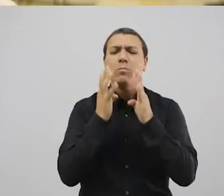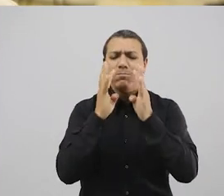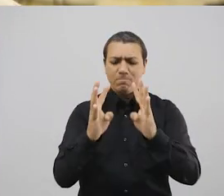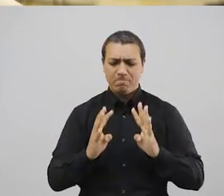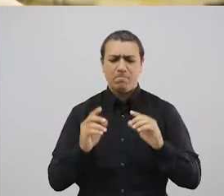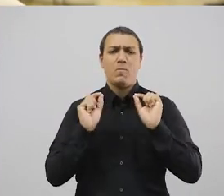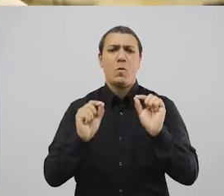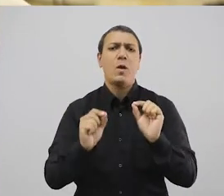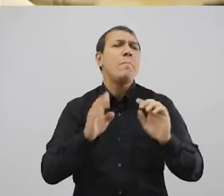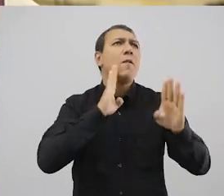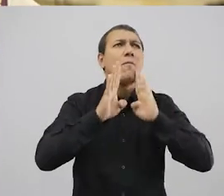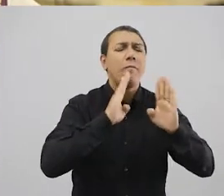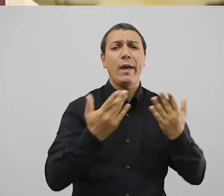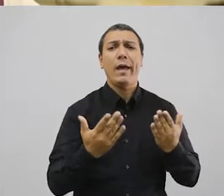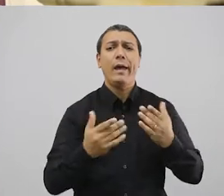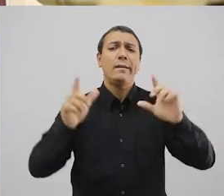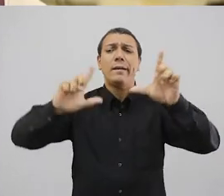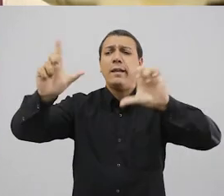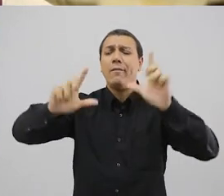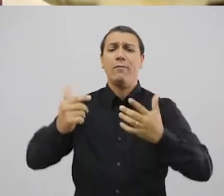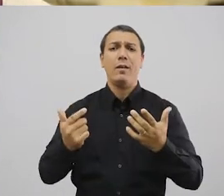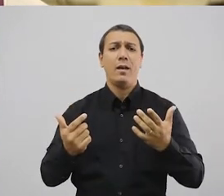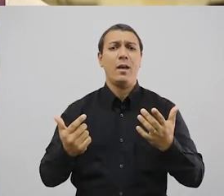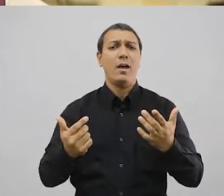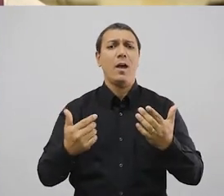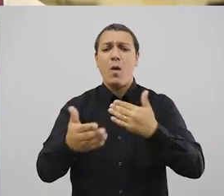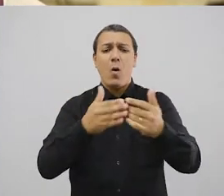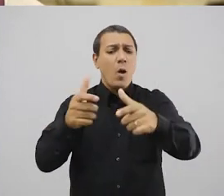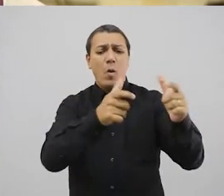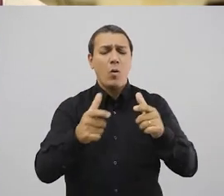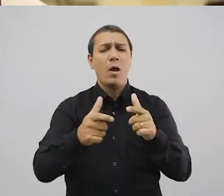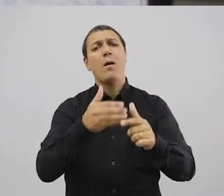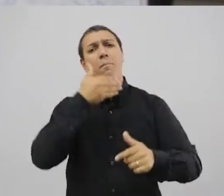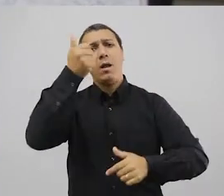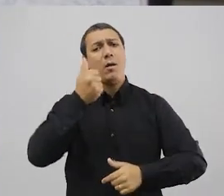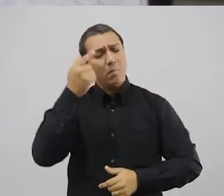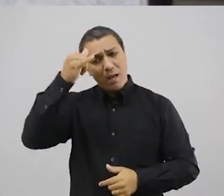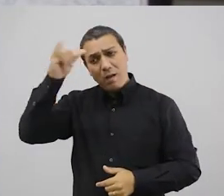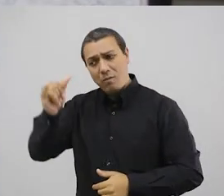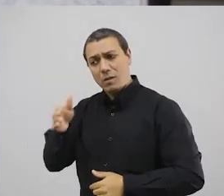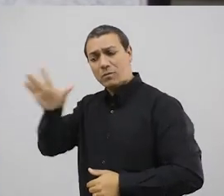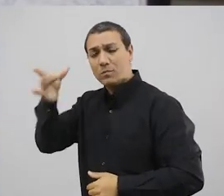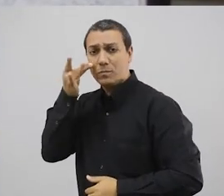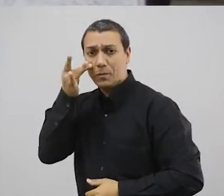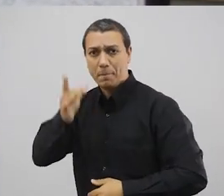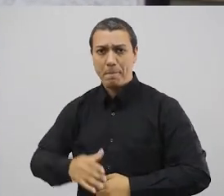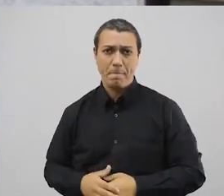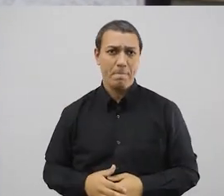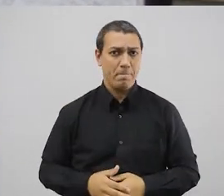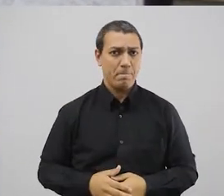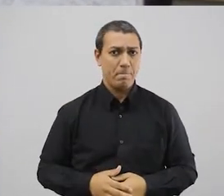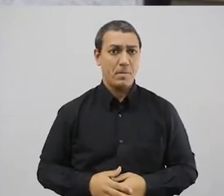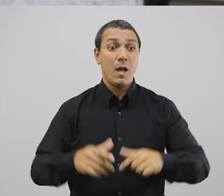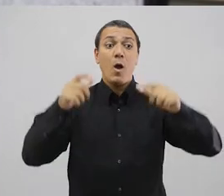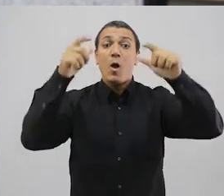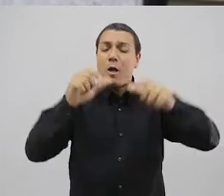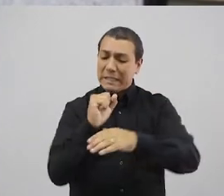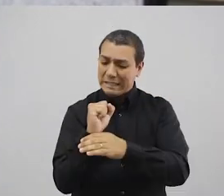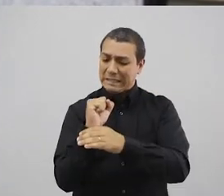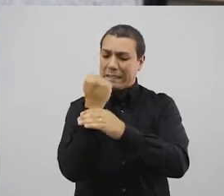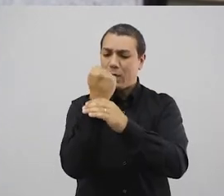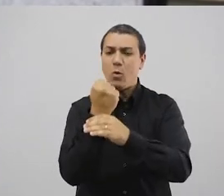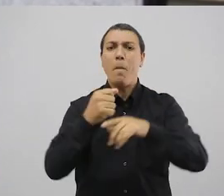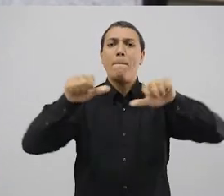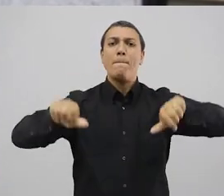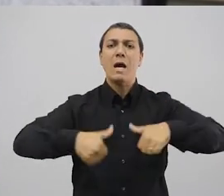eles não vem fica em casa acompanha a missa pelo facebook pela televisão seja não se esqueçam disso eles sabem que é mais prudente